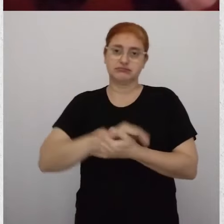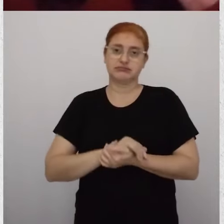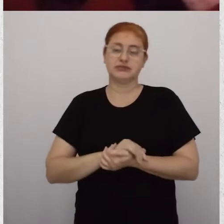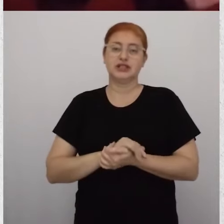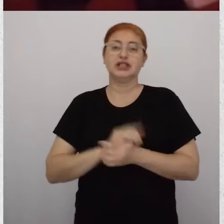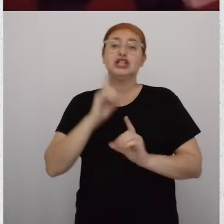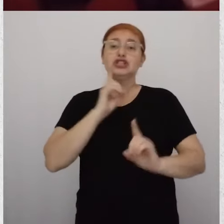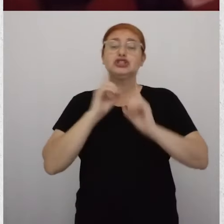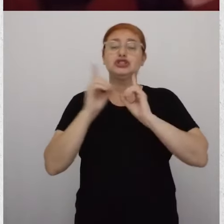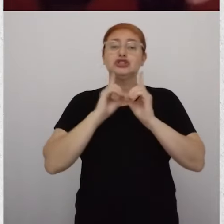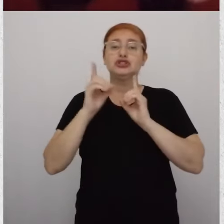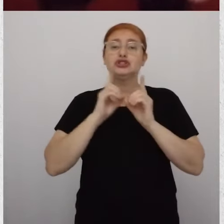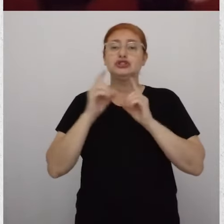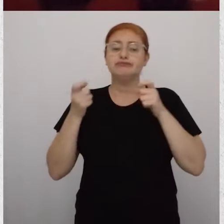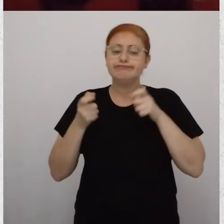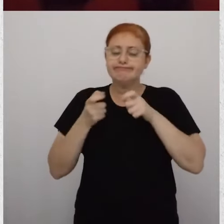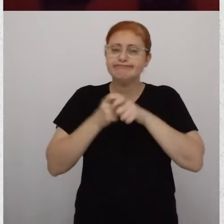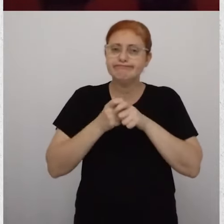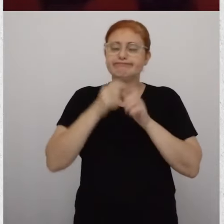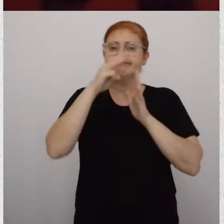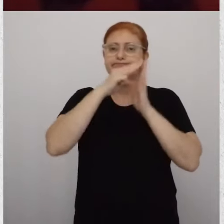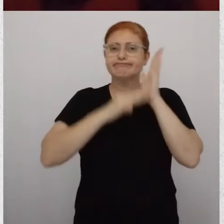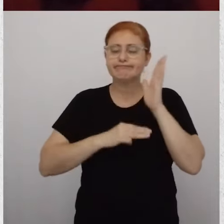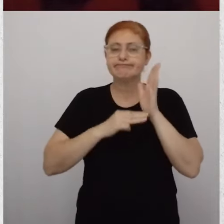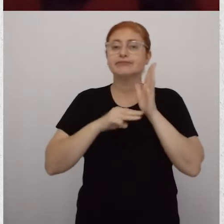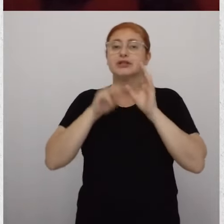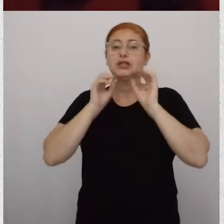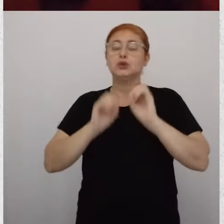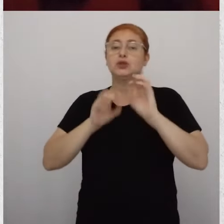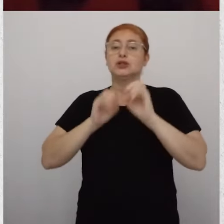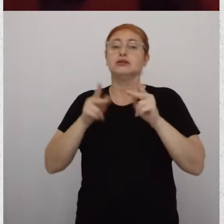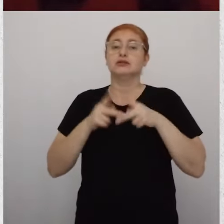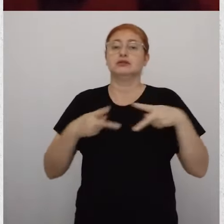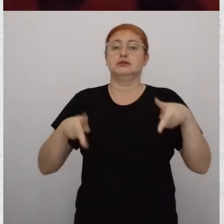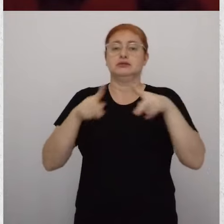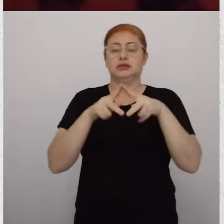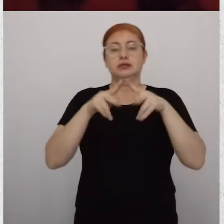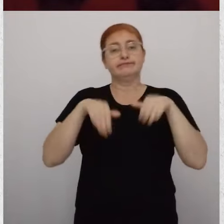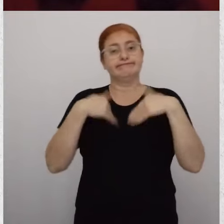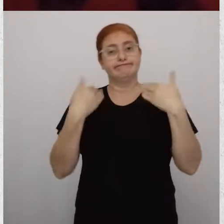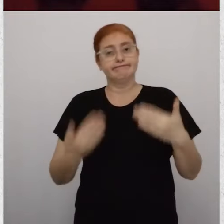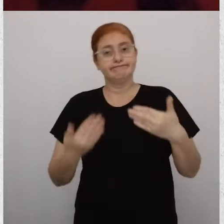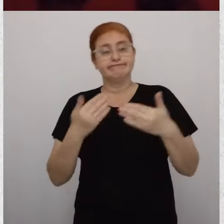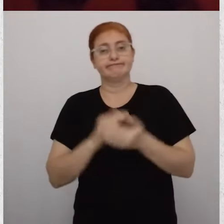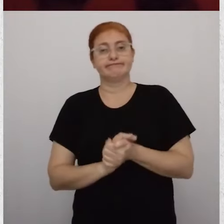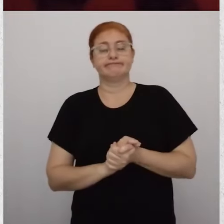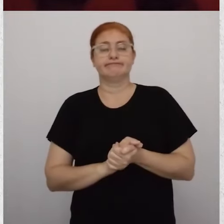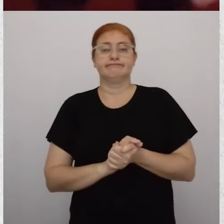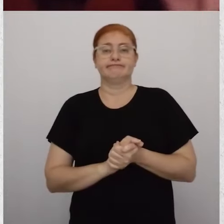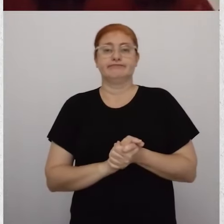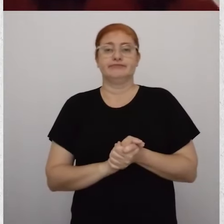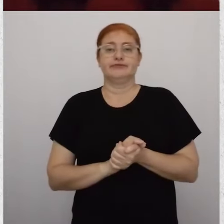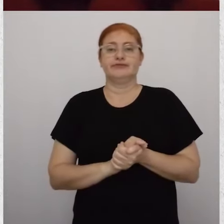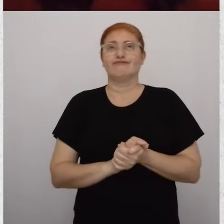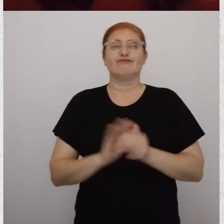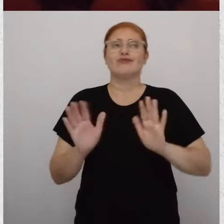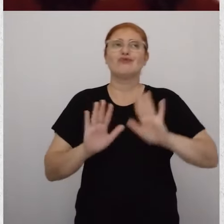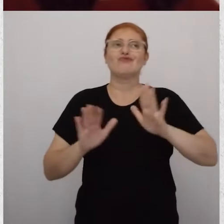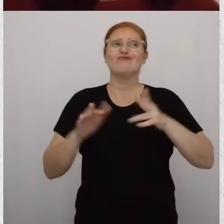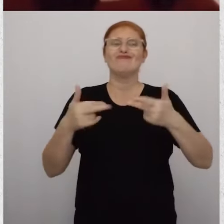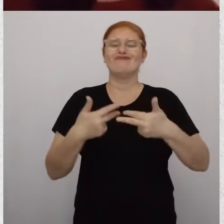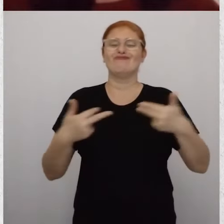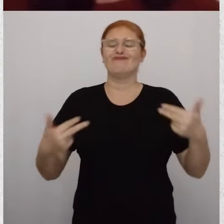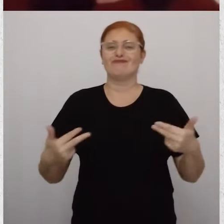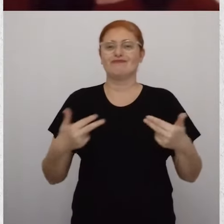em diálogo muito estreito com metodologias de educação popular, né? Então, enfim, não são coisas